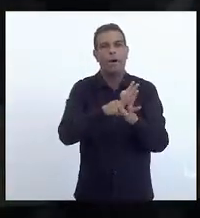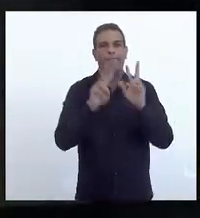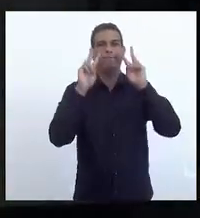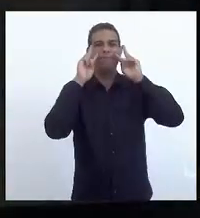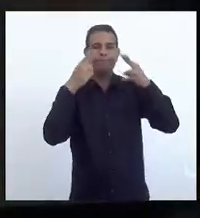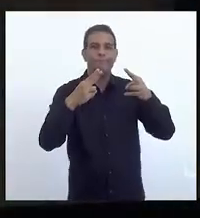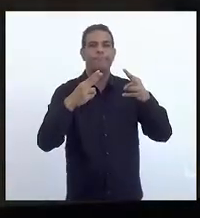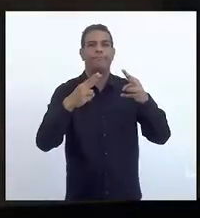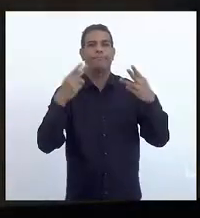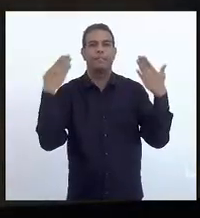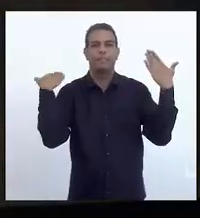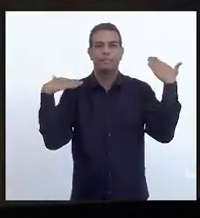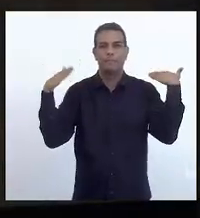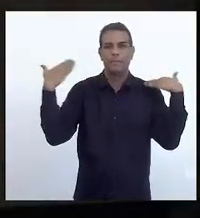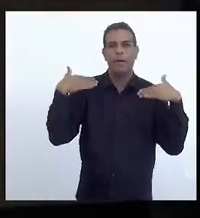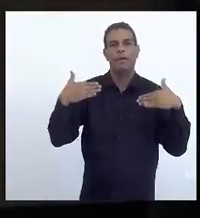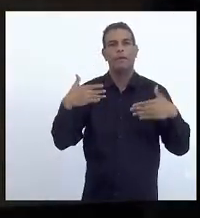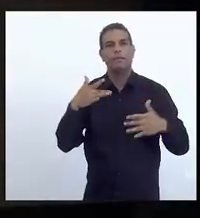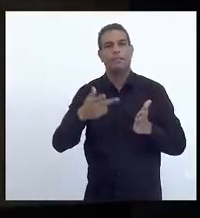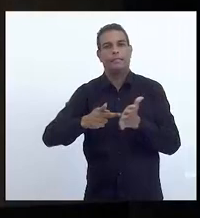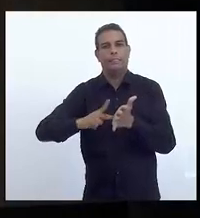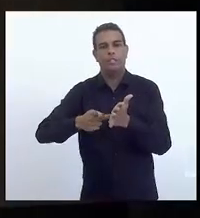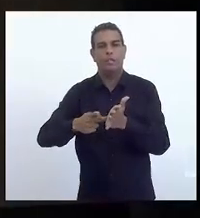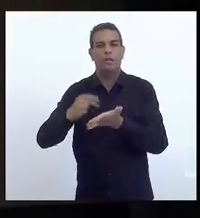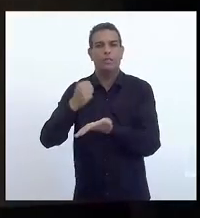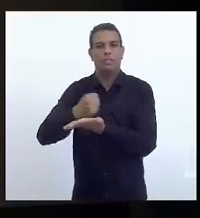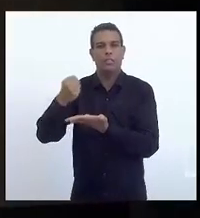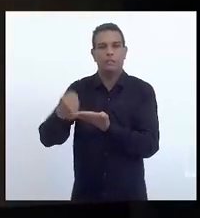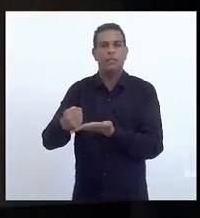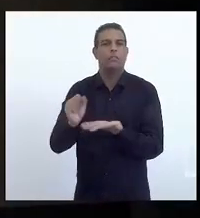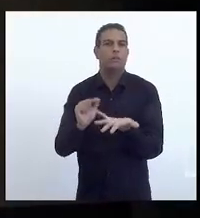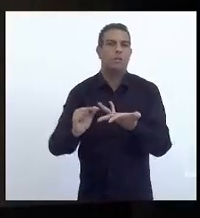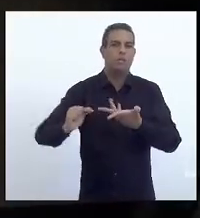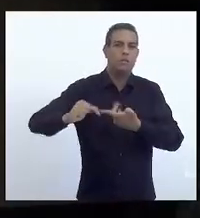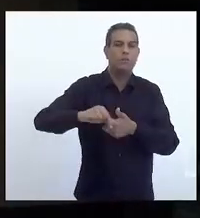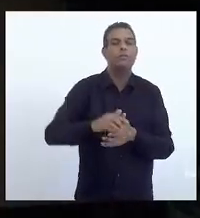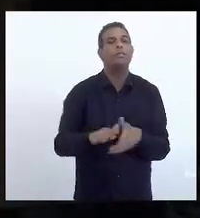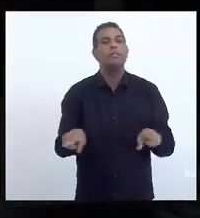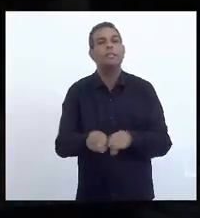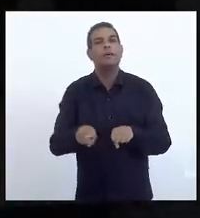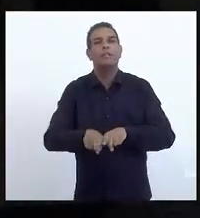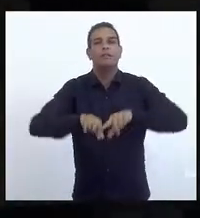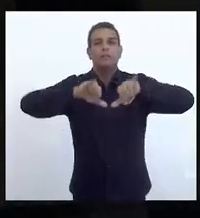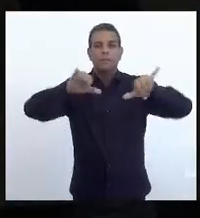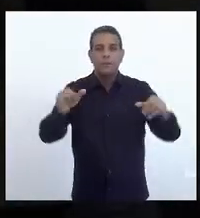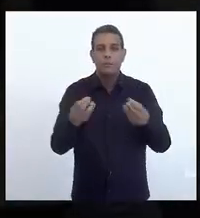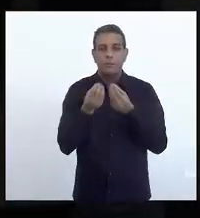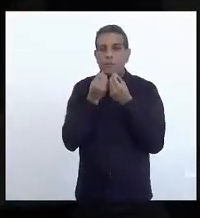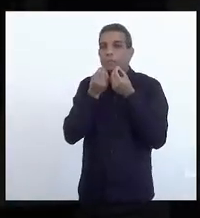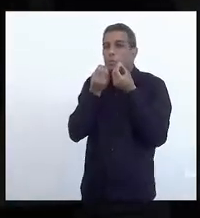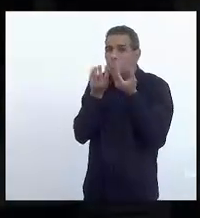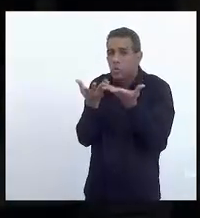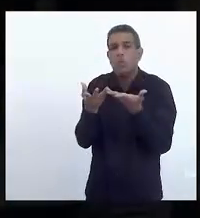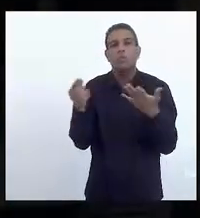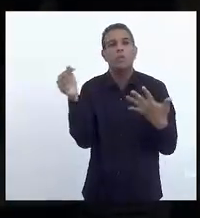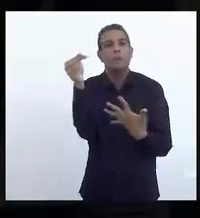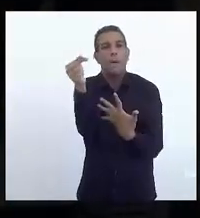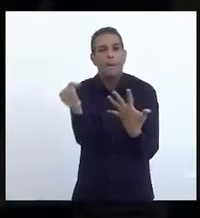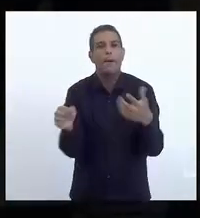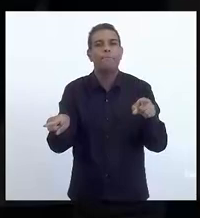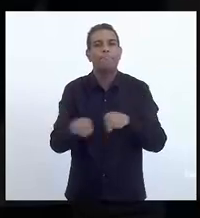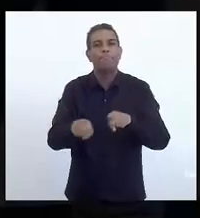da própria Marinha, da Engepron, Sindicato dos Trabalhadores, do Sinaval. E eu quero também, de novo, fazer o registro